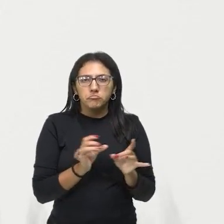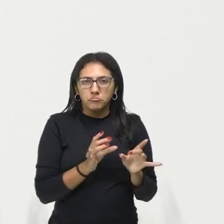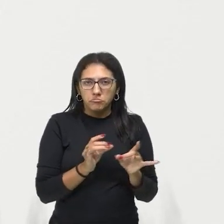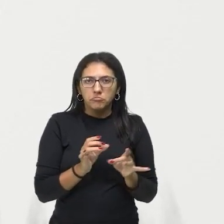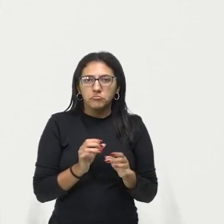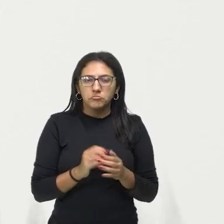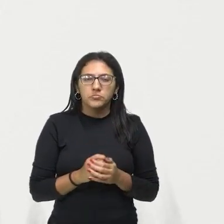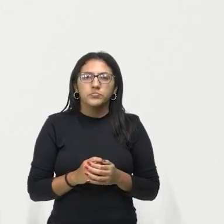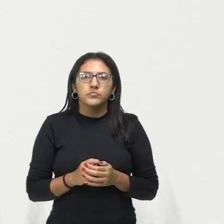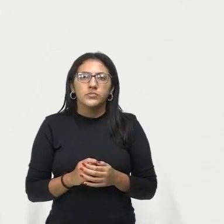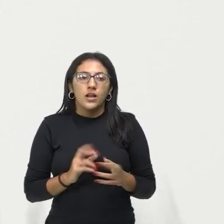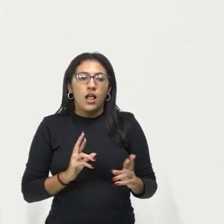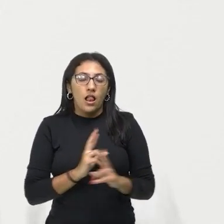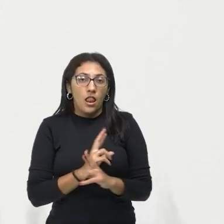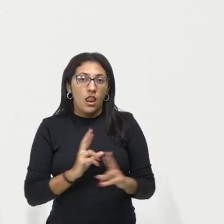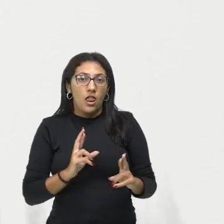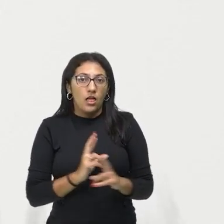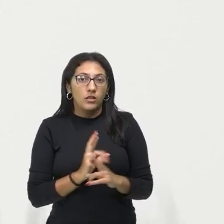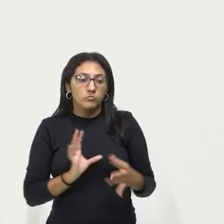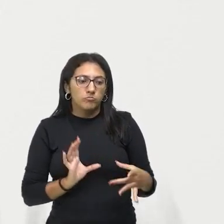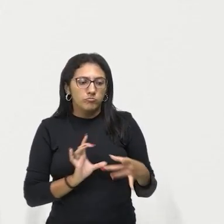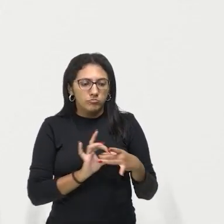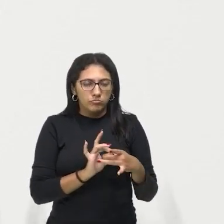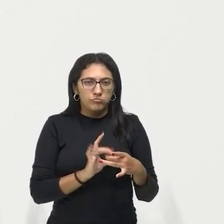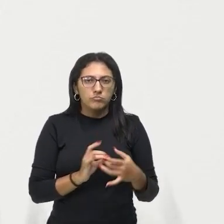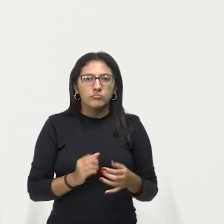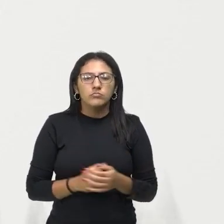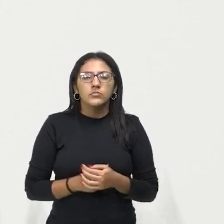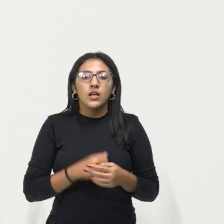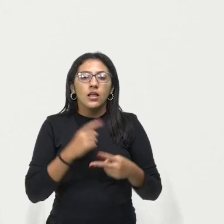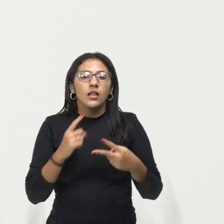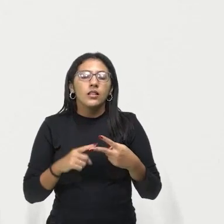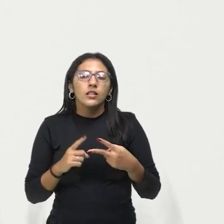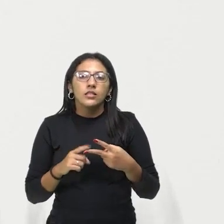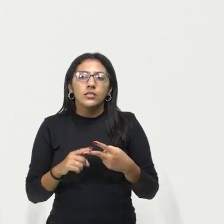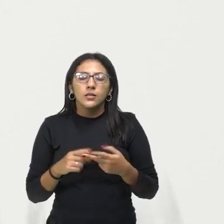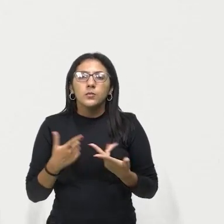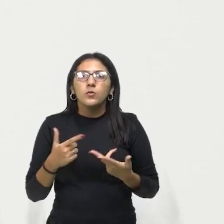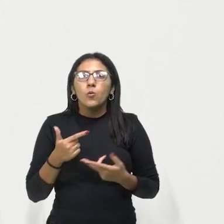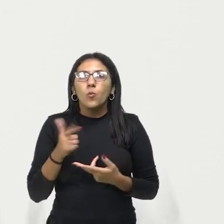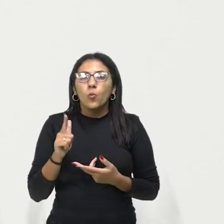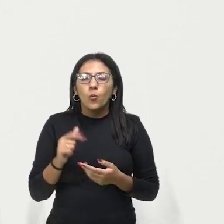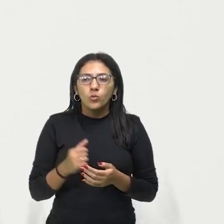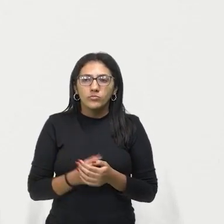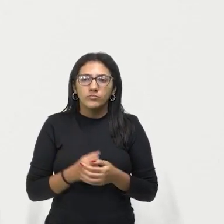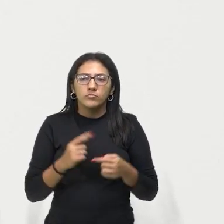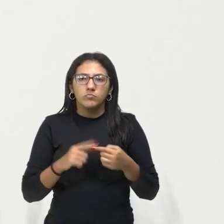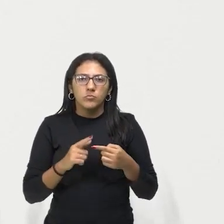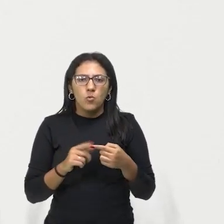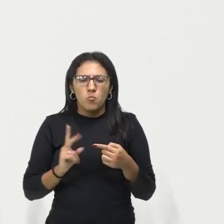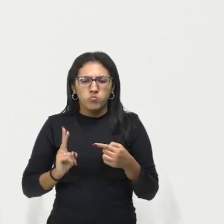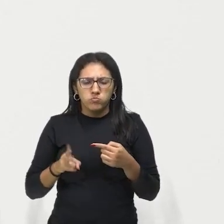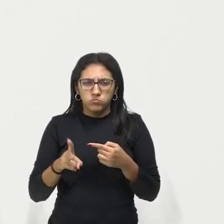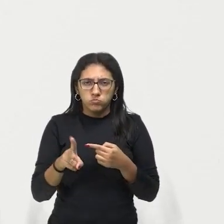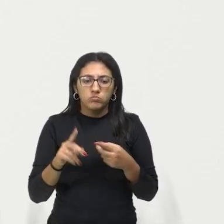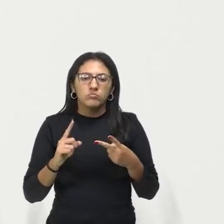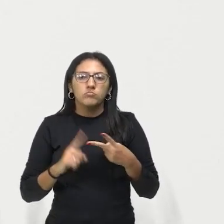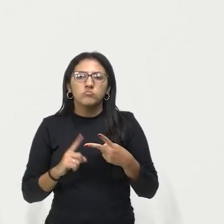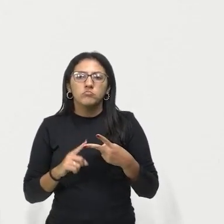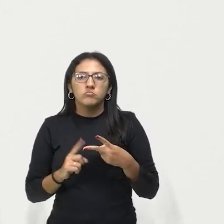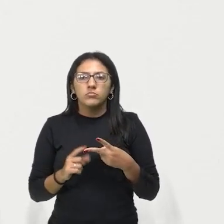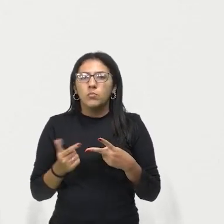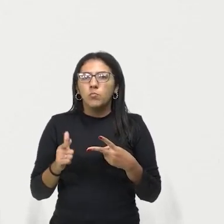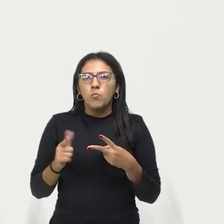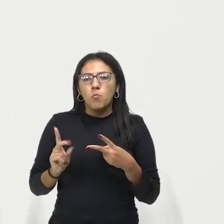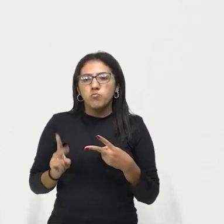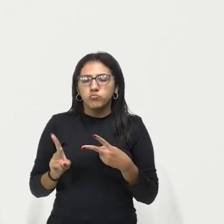sendo produtos acabados ou que estão disponíveis para aquisição direta por parte da população. E elas podem ser divididas